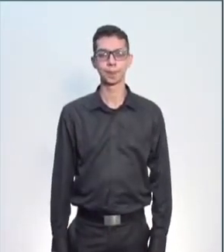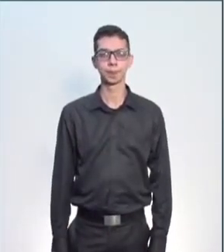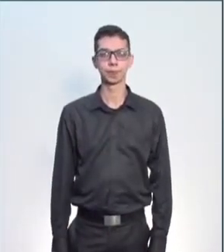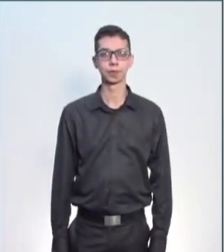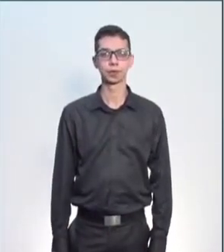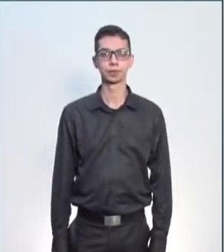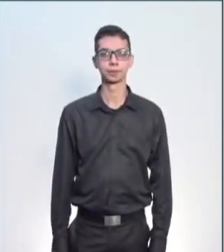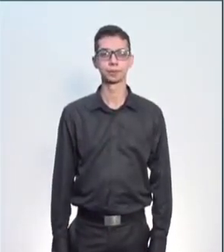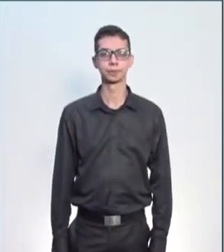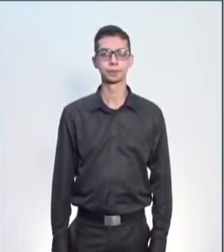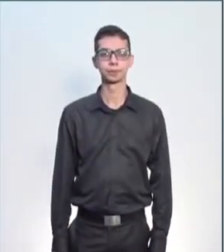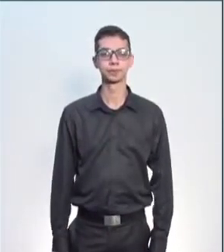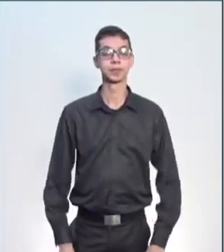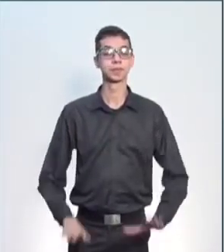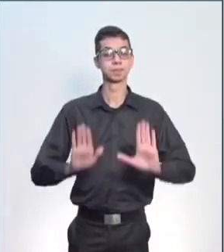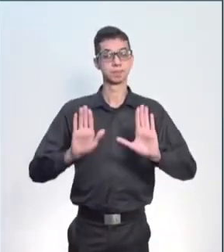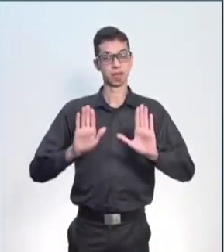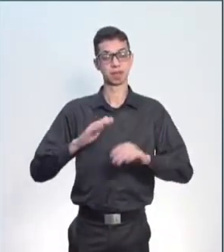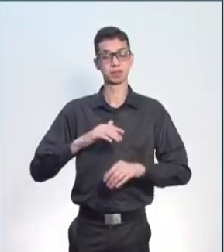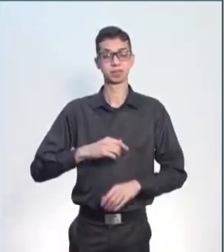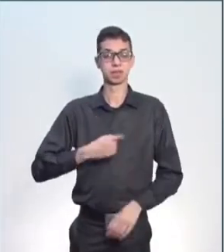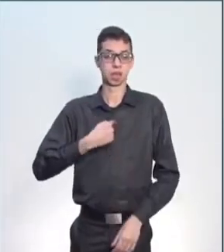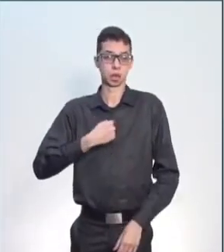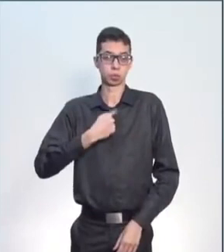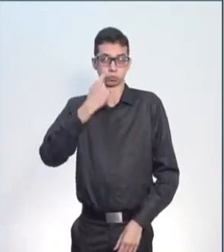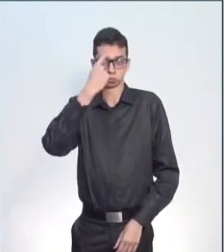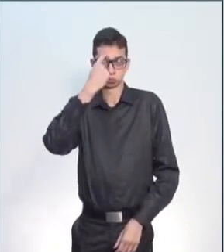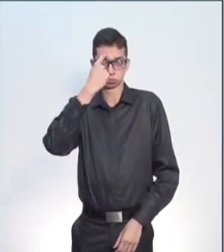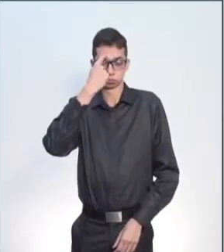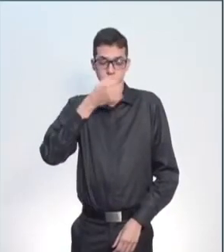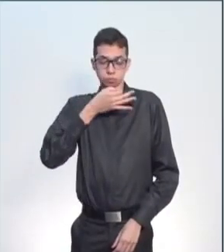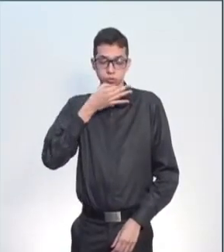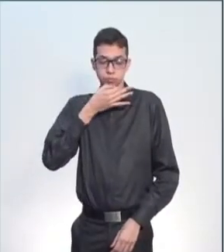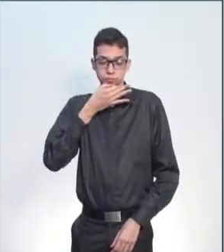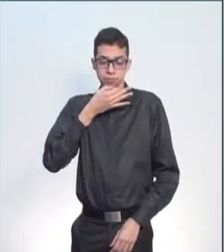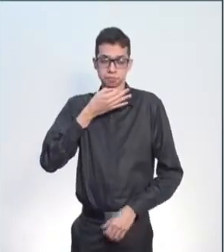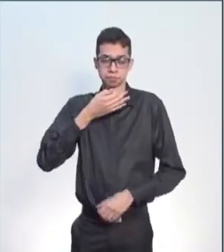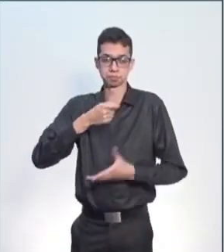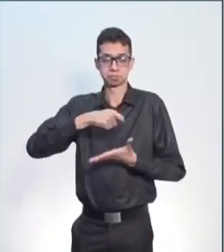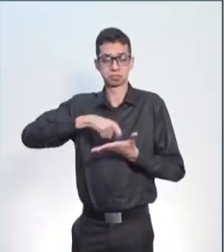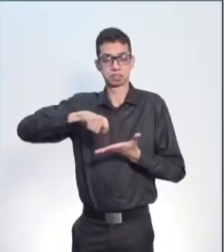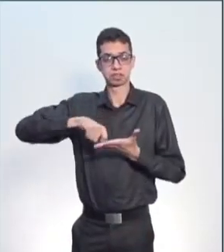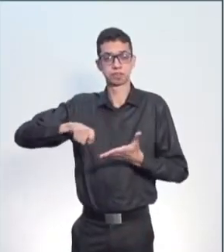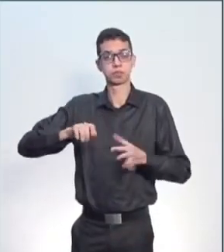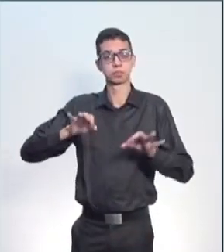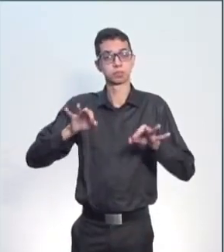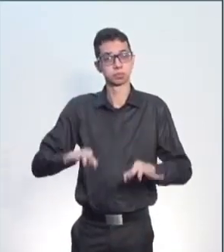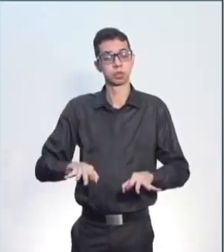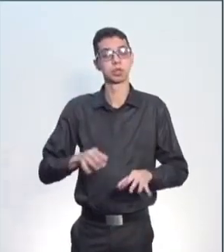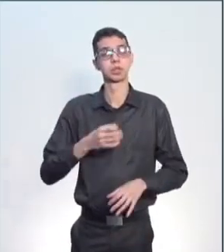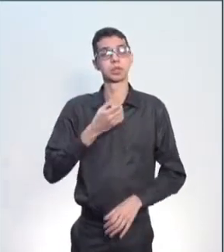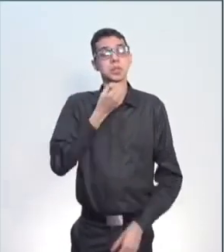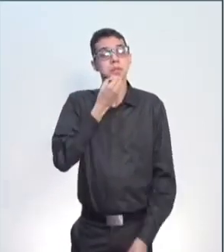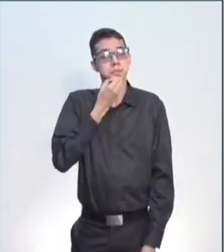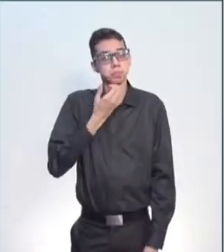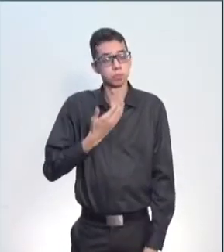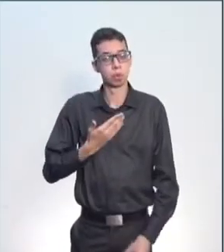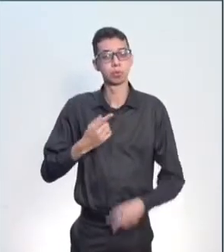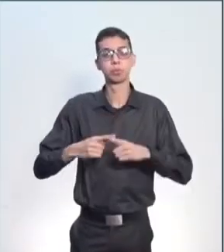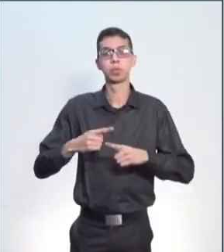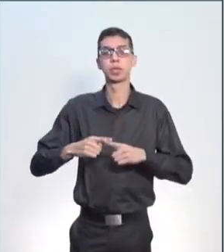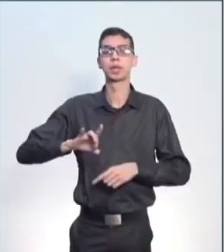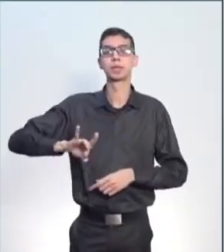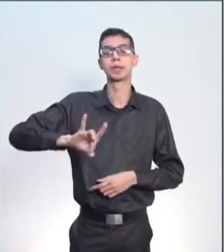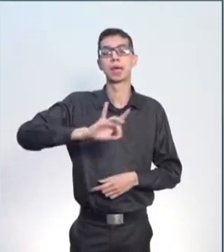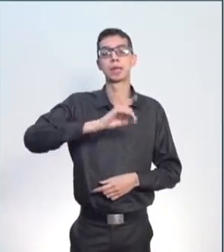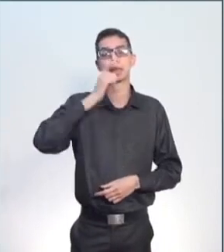Mas sendo minha intenção escrever algo de útil, para quem por tal se interesse, parece-me mais conveniente